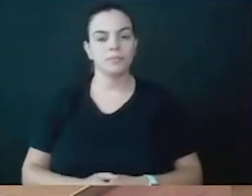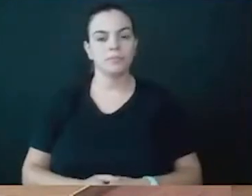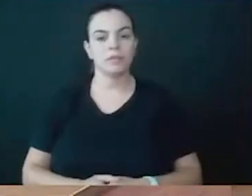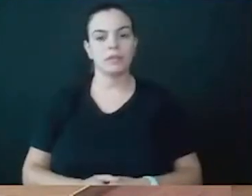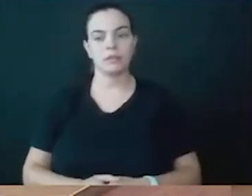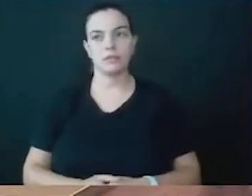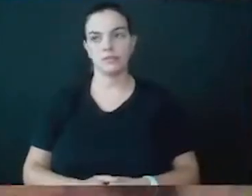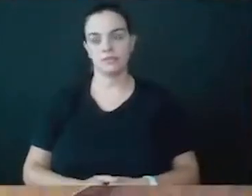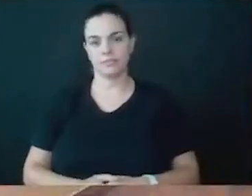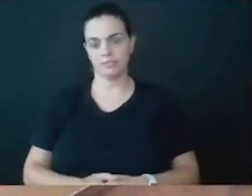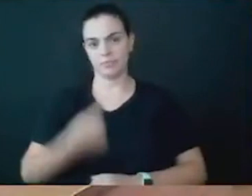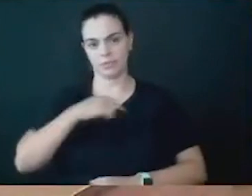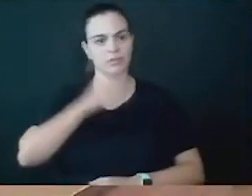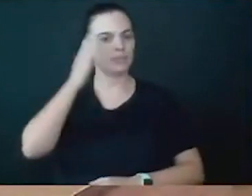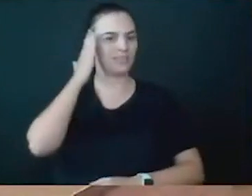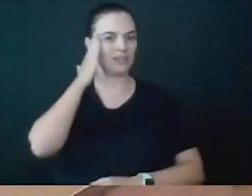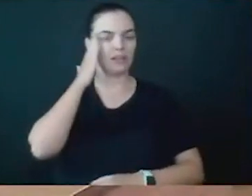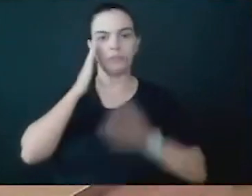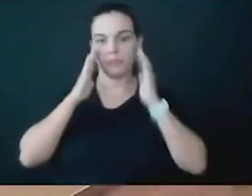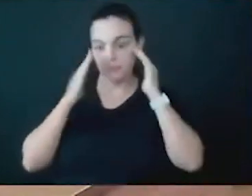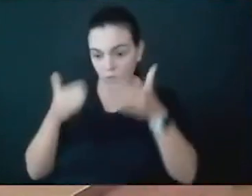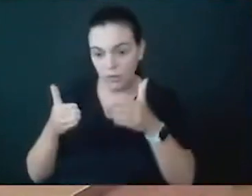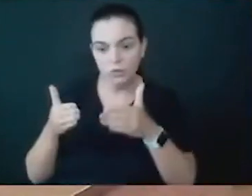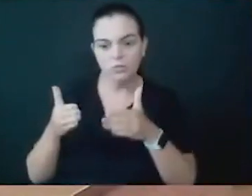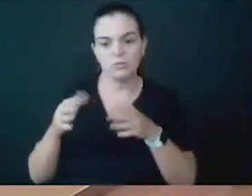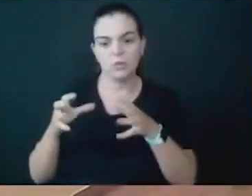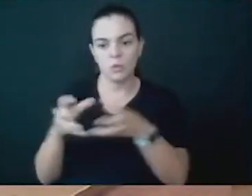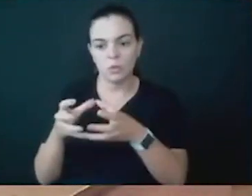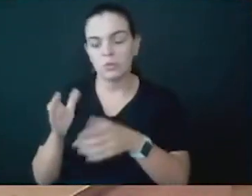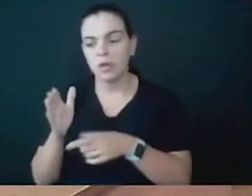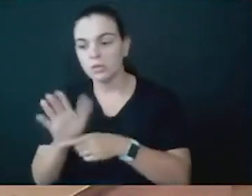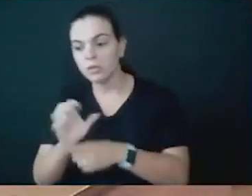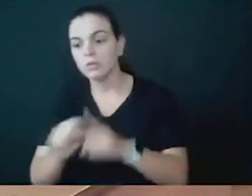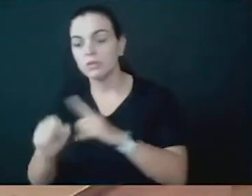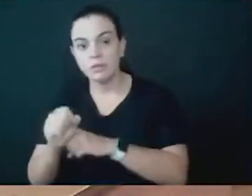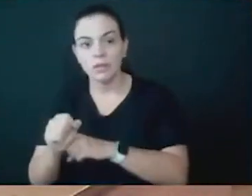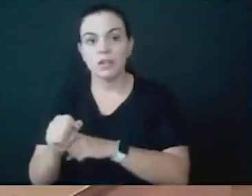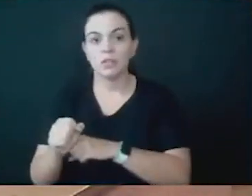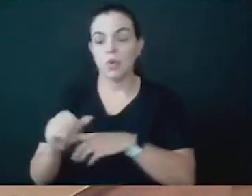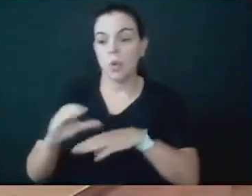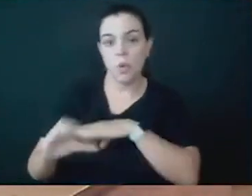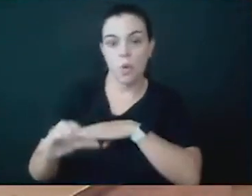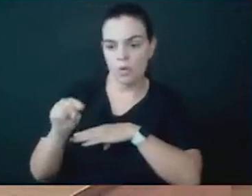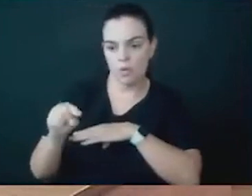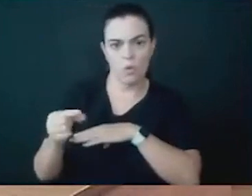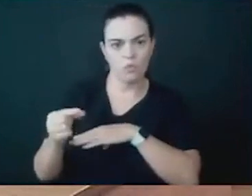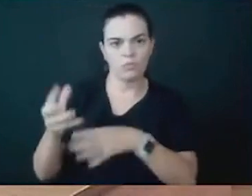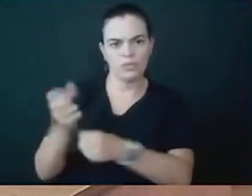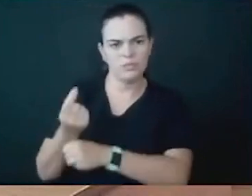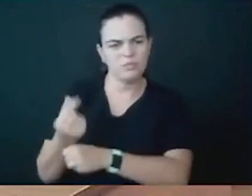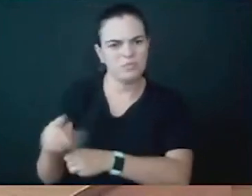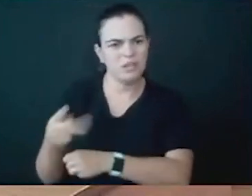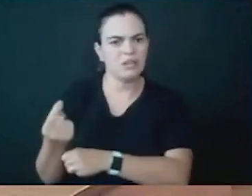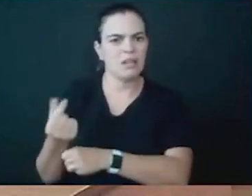o orçamento da ação social, da Fundação de Ação Social, é baixo pela preocupação que nós temos em moradores em situação de rua, sempre aumentando,